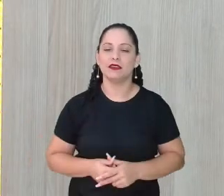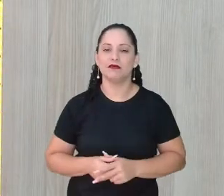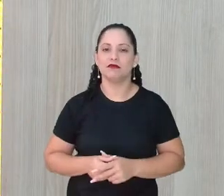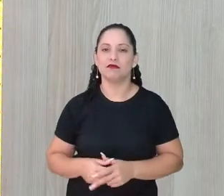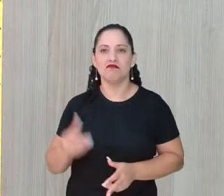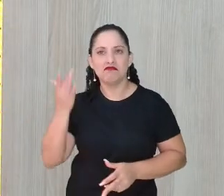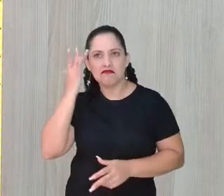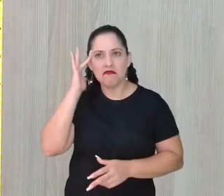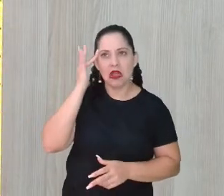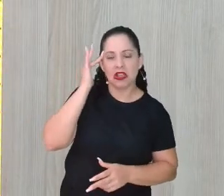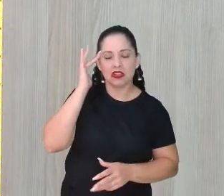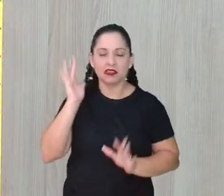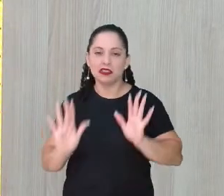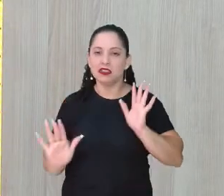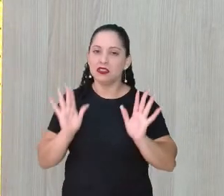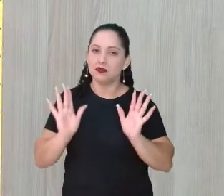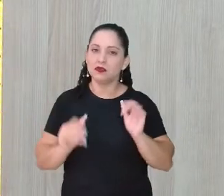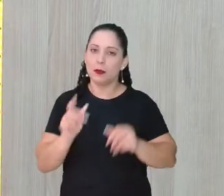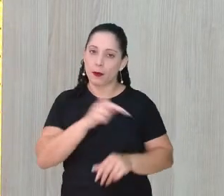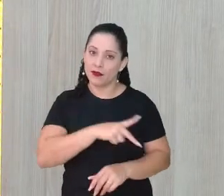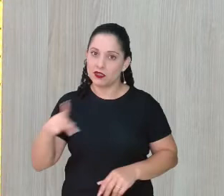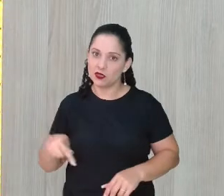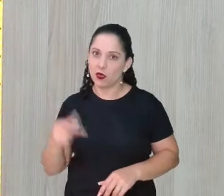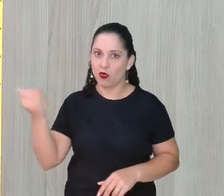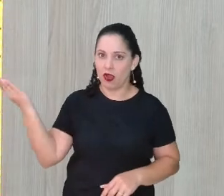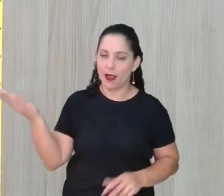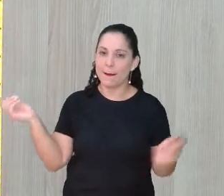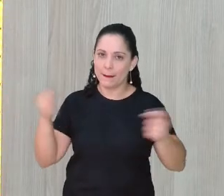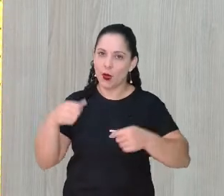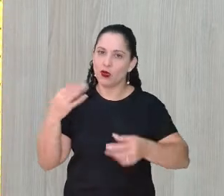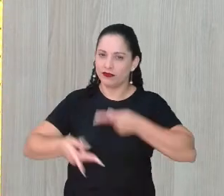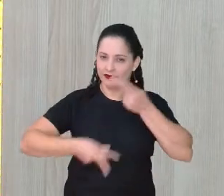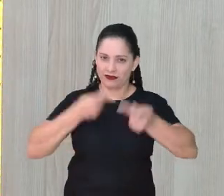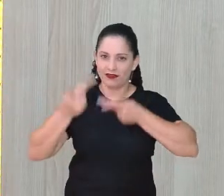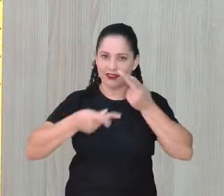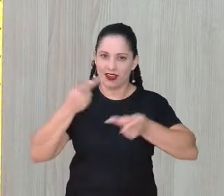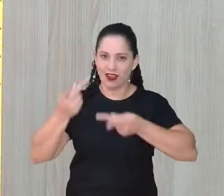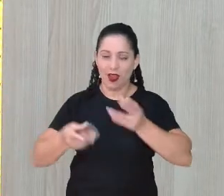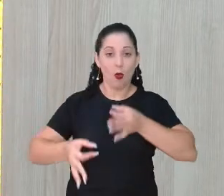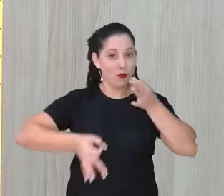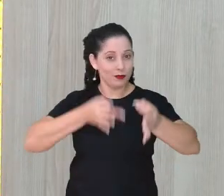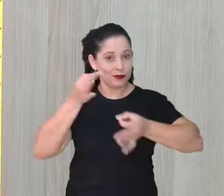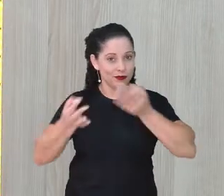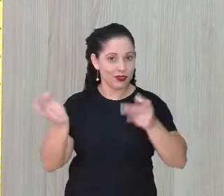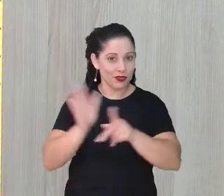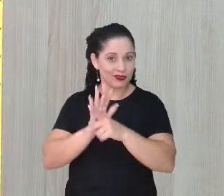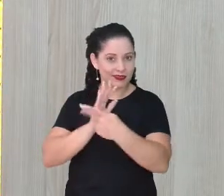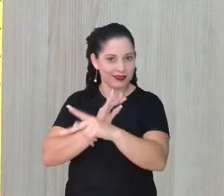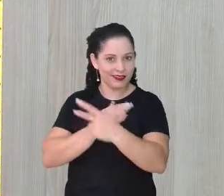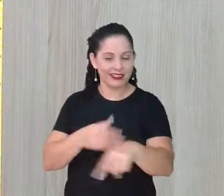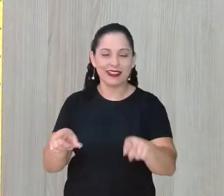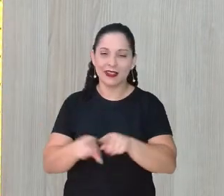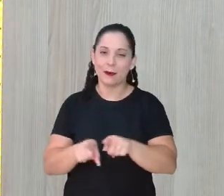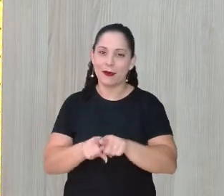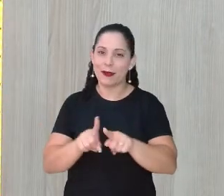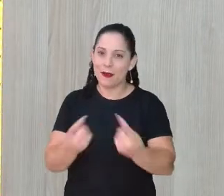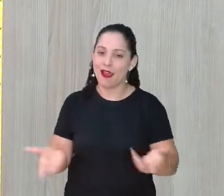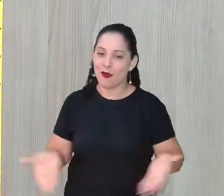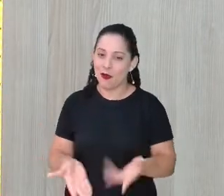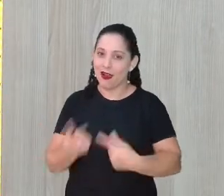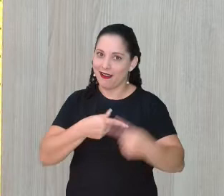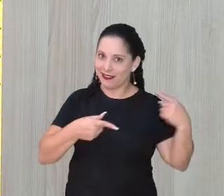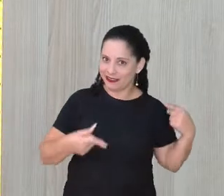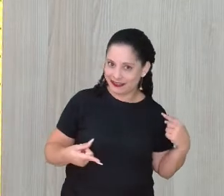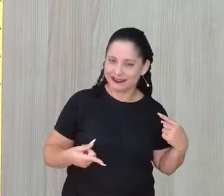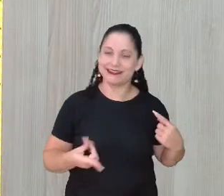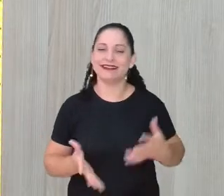acredito que a professora Vanessa possa até falar sobre isso, se ela for falar, eu estou antecipando. Aí, desculpa aí,